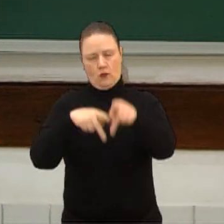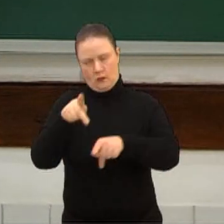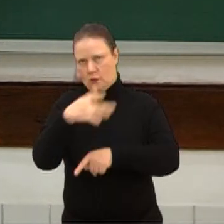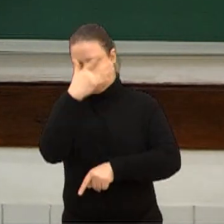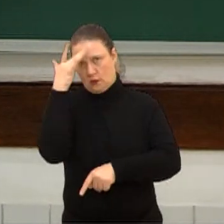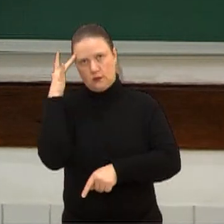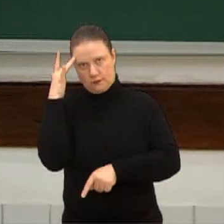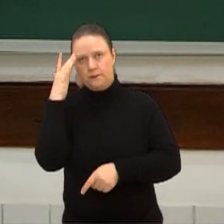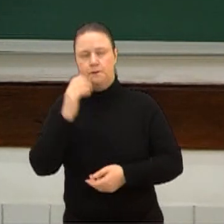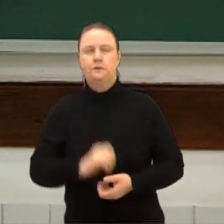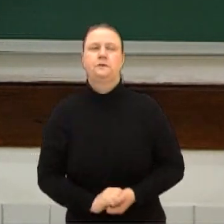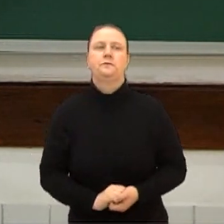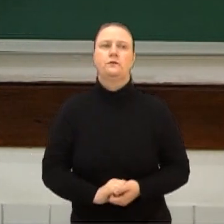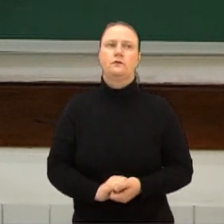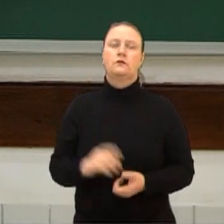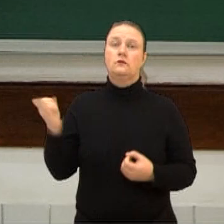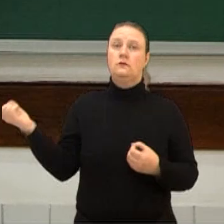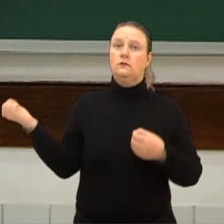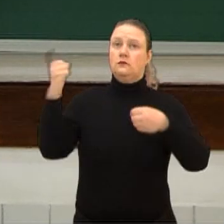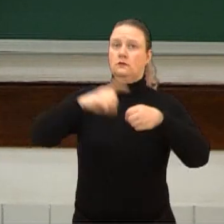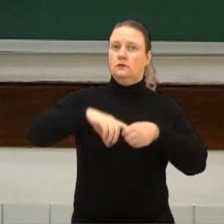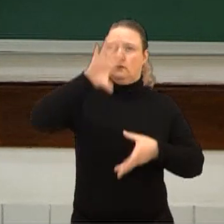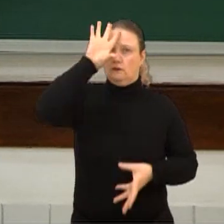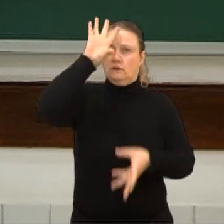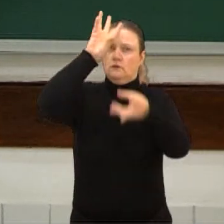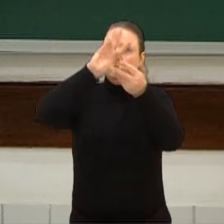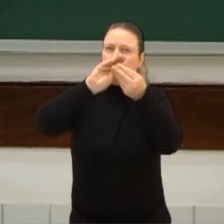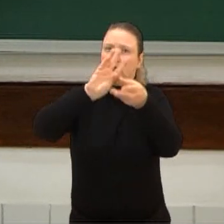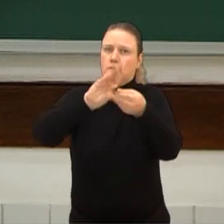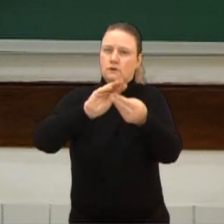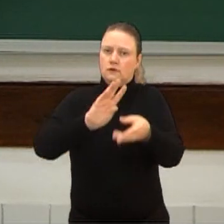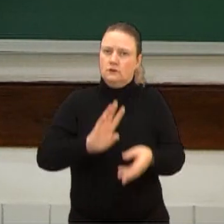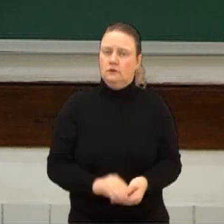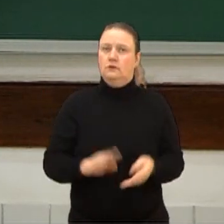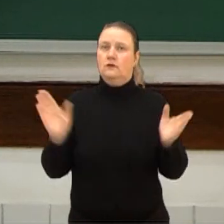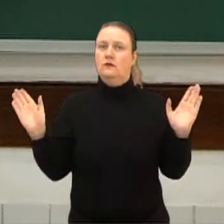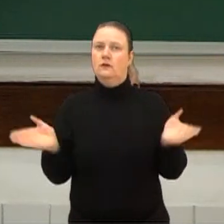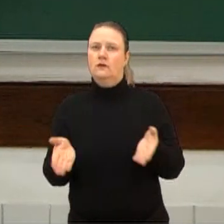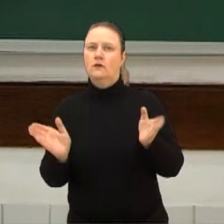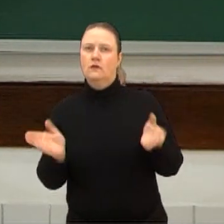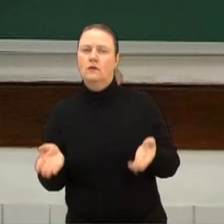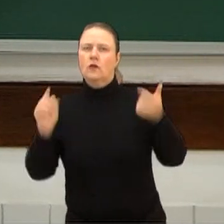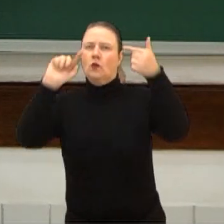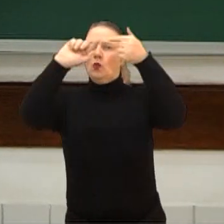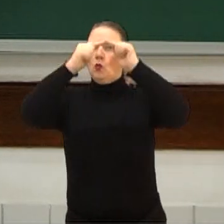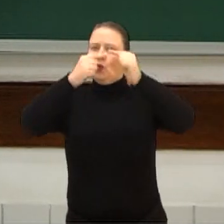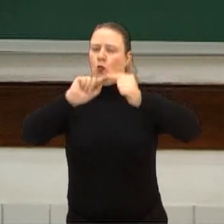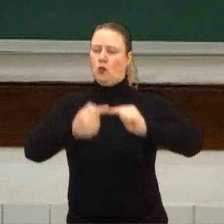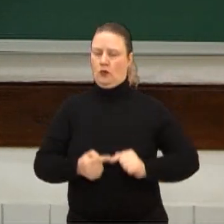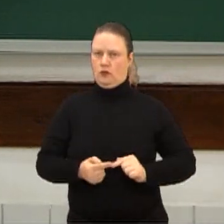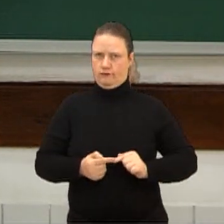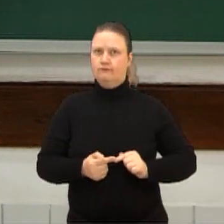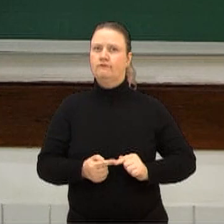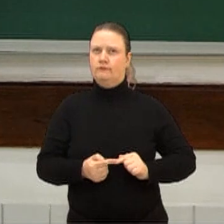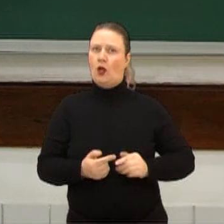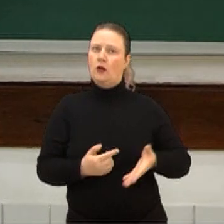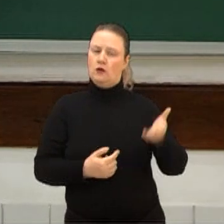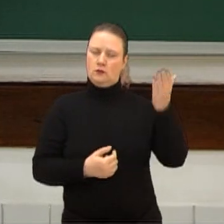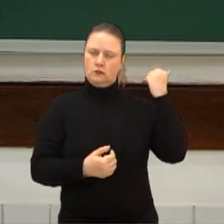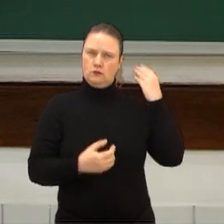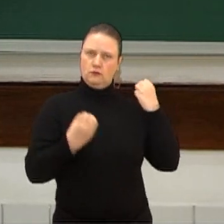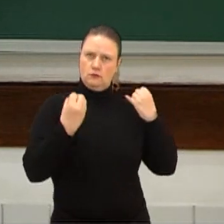retomadinha. Essa retomadinha da aula de hoje é para ligar principalmente alguns aspectos relacionados anteriormente. Então,